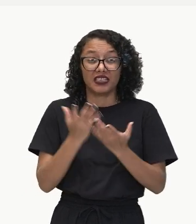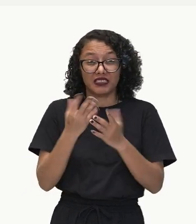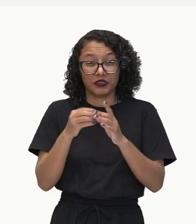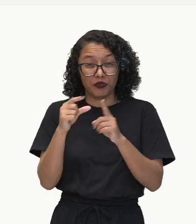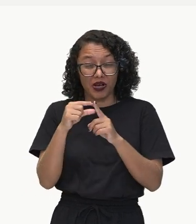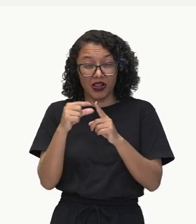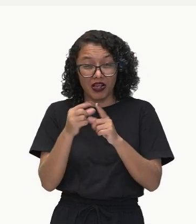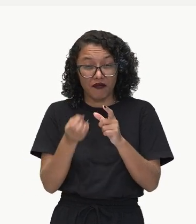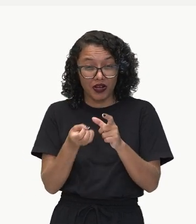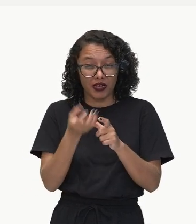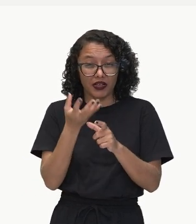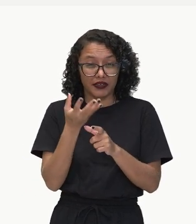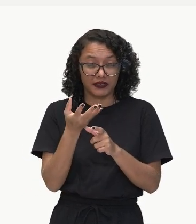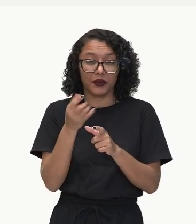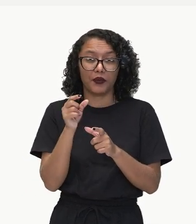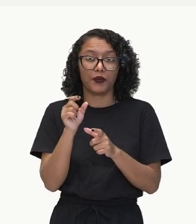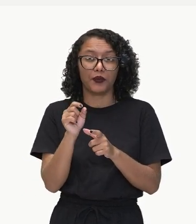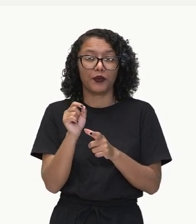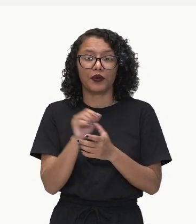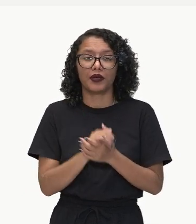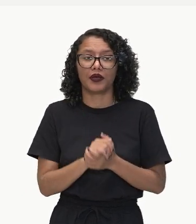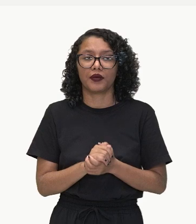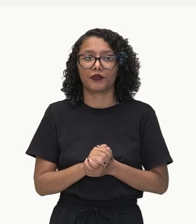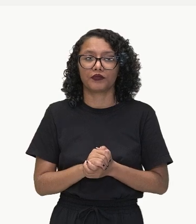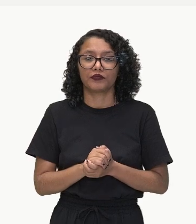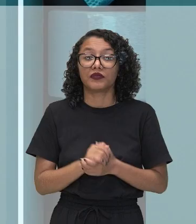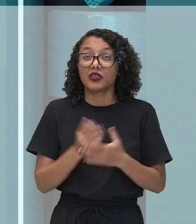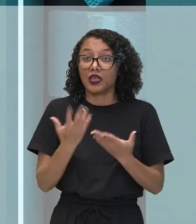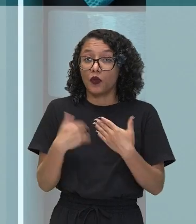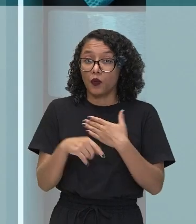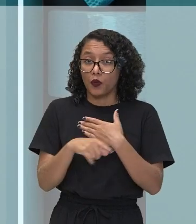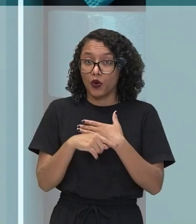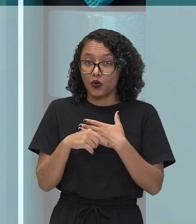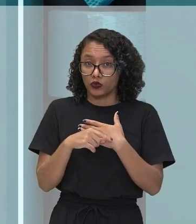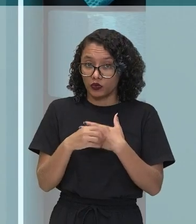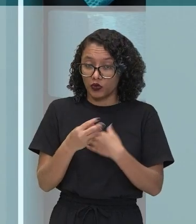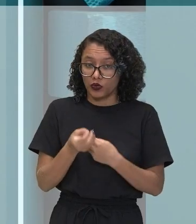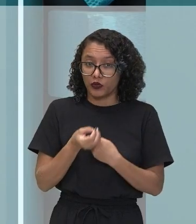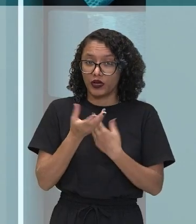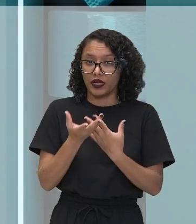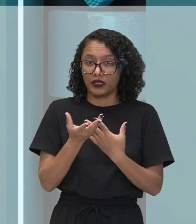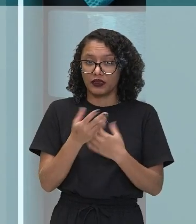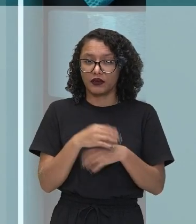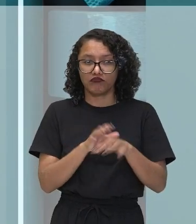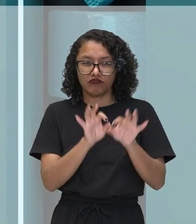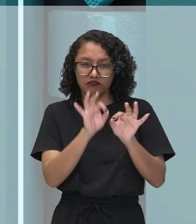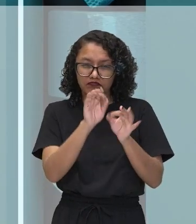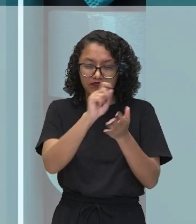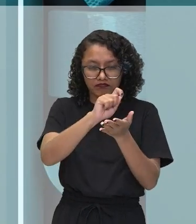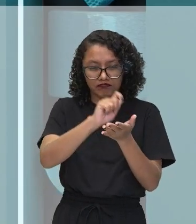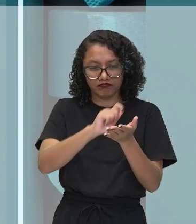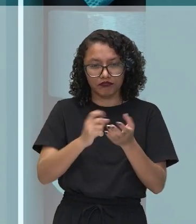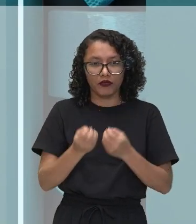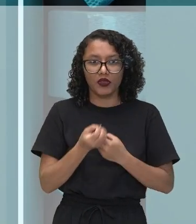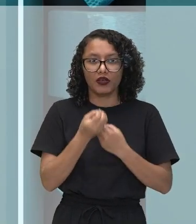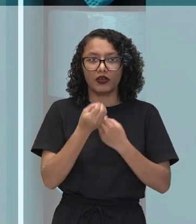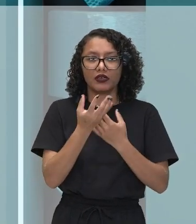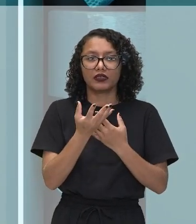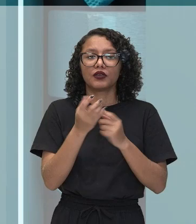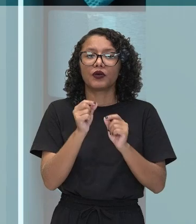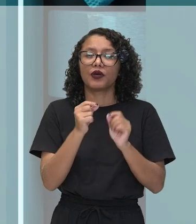novas palavras, no caso aí o poeta, ele criou nesse poema para dar uma